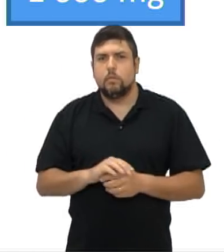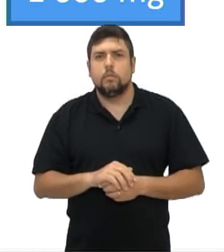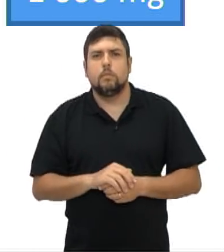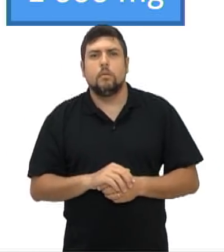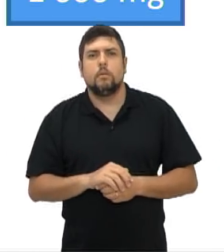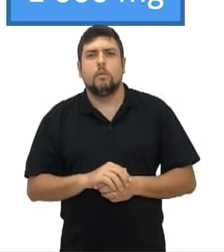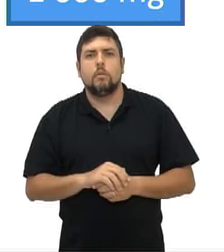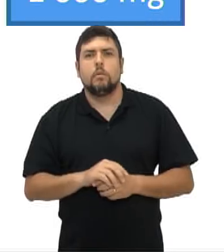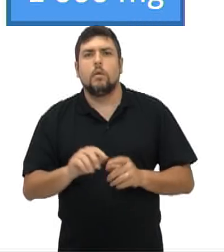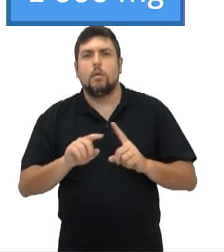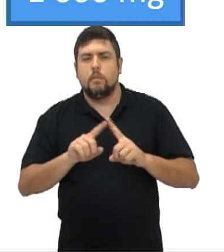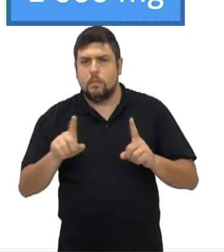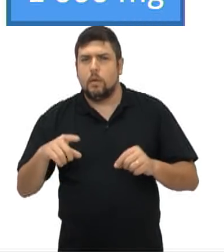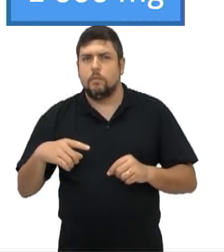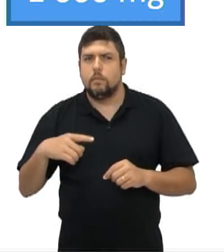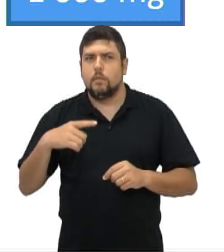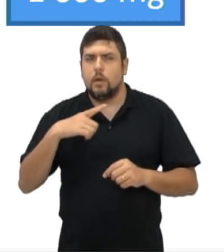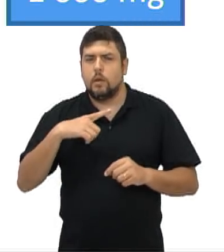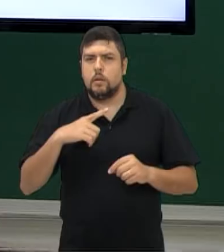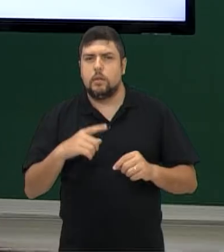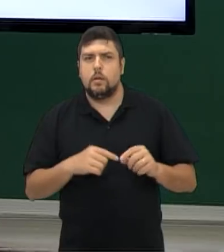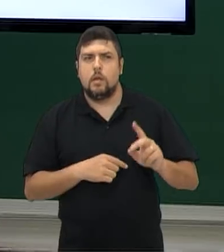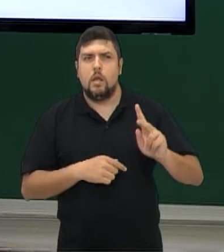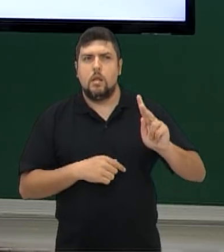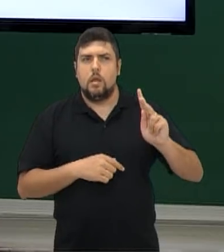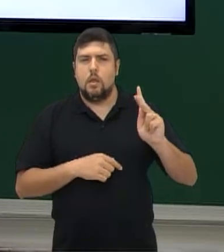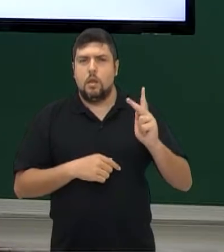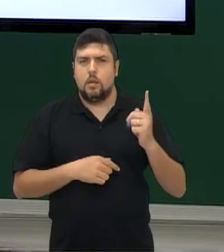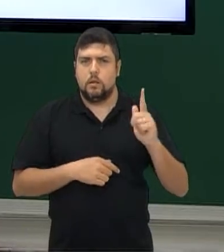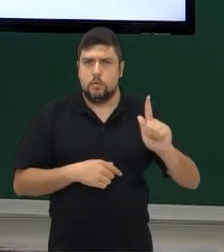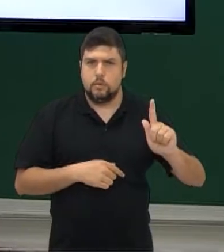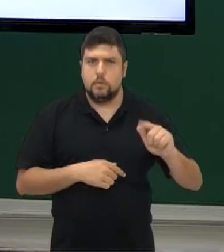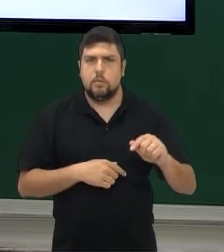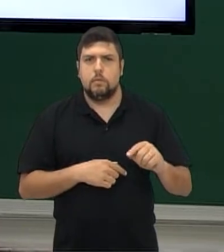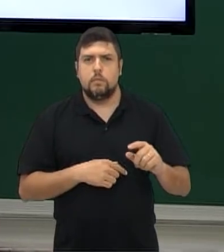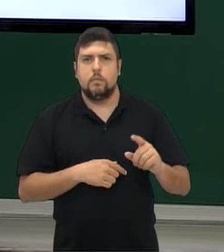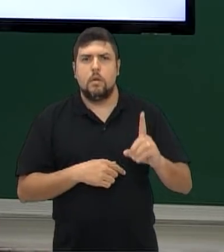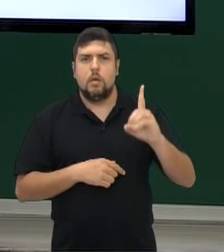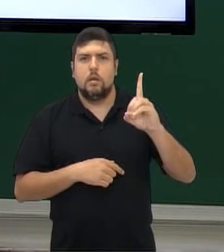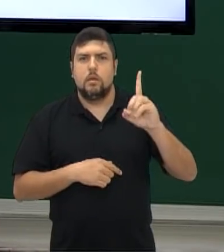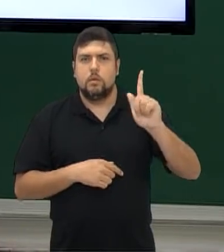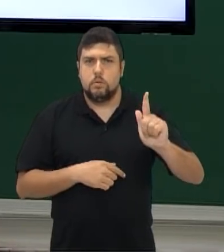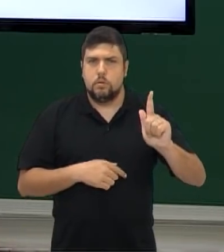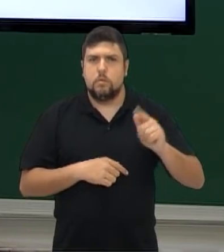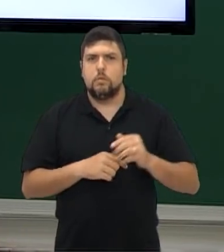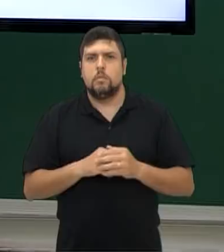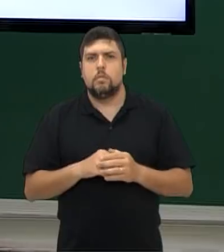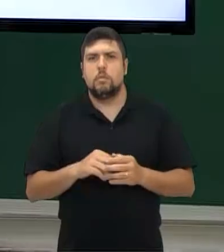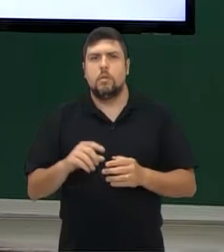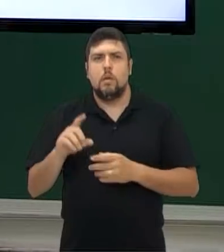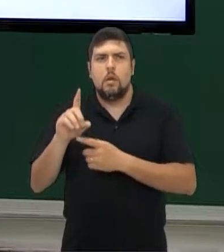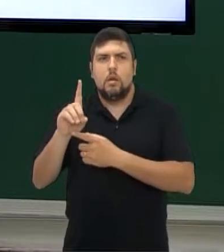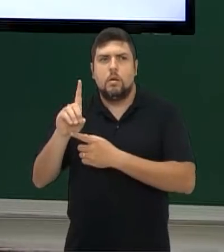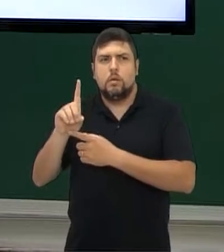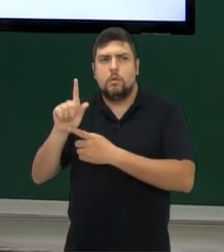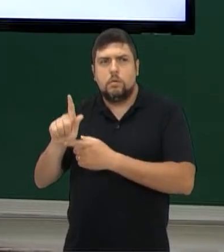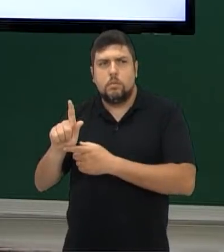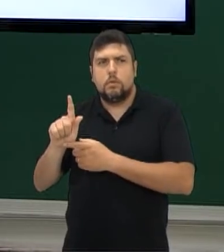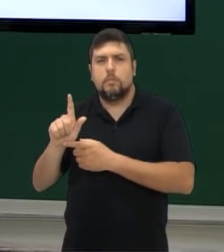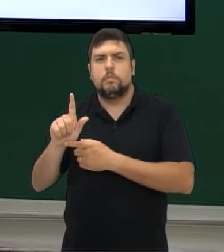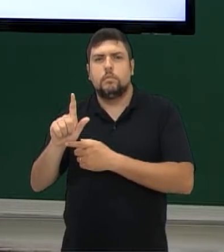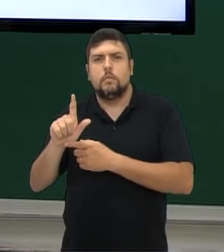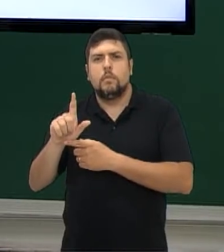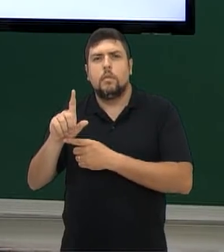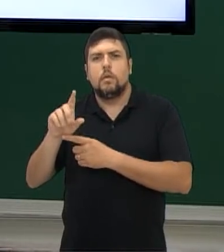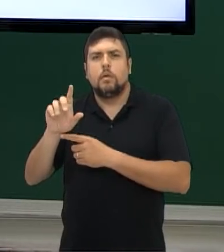também tem hectograma, decagrama, decigrama, centigrama, que não